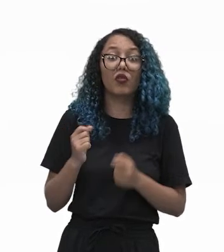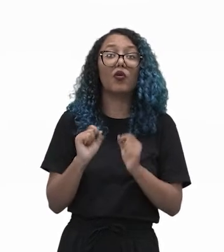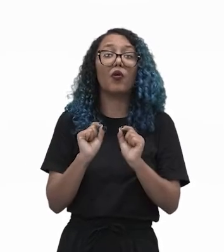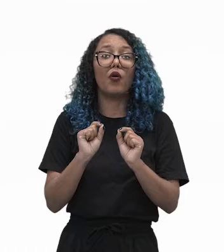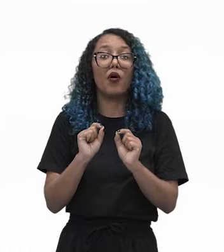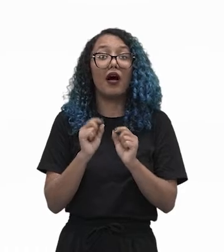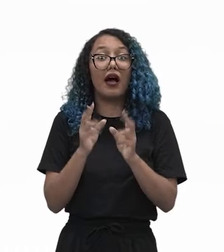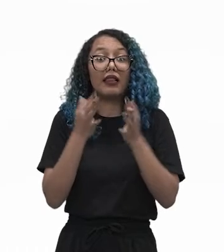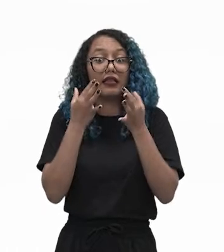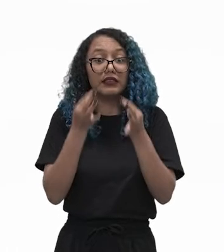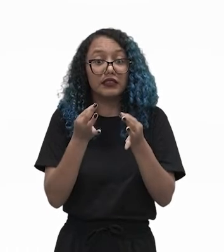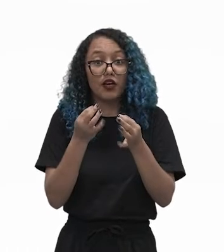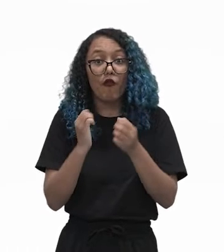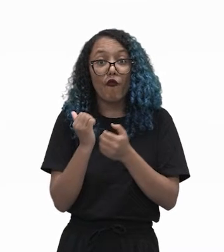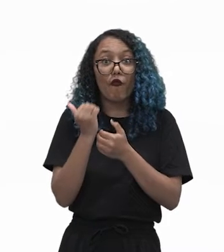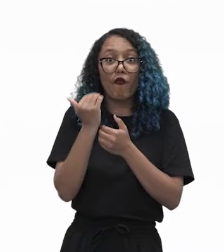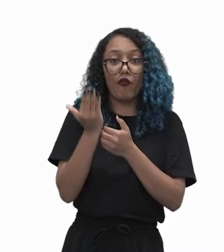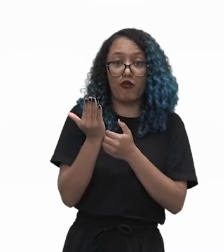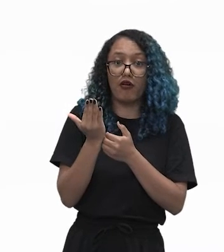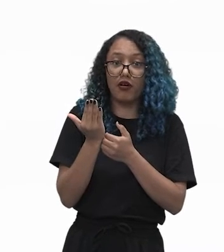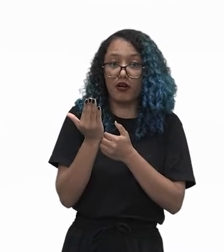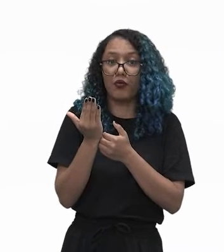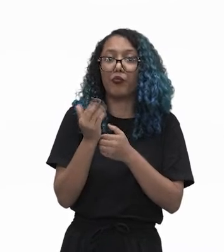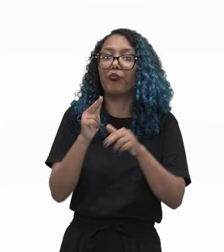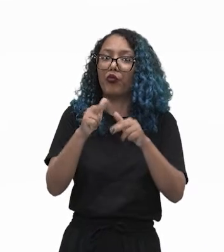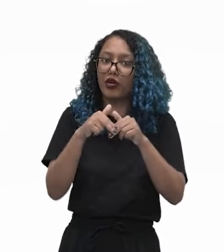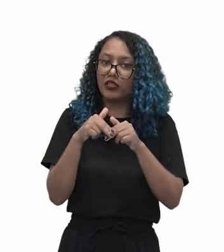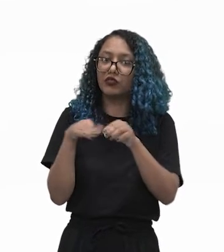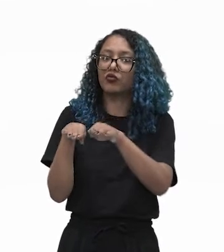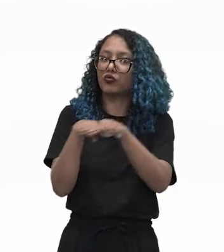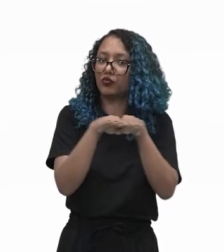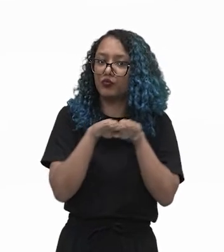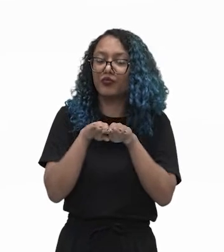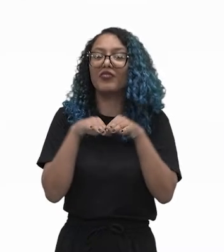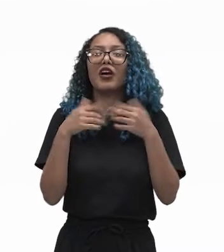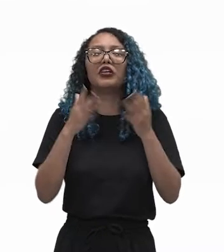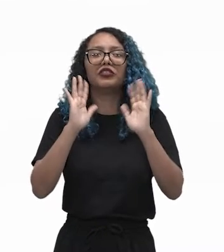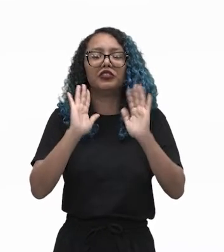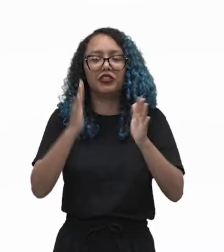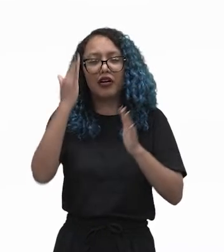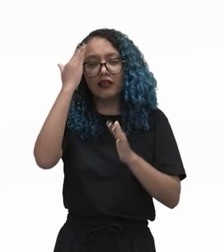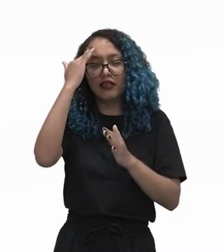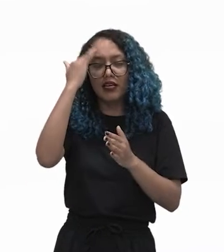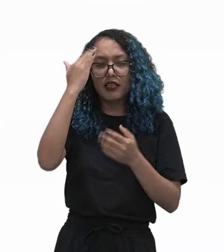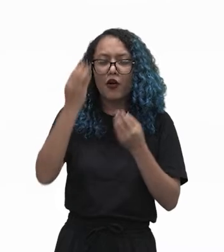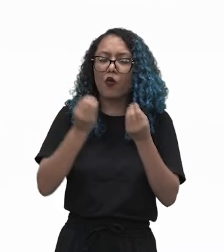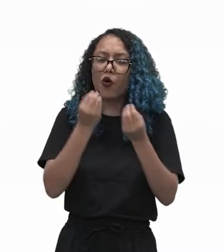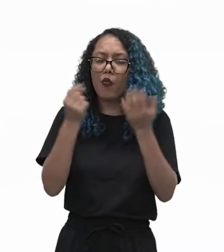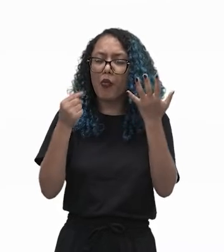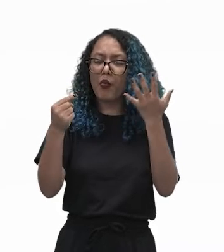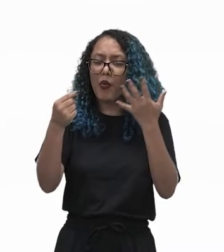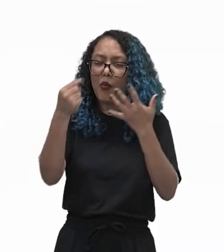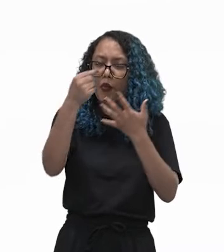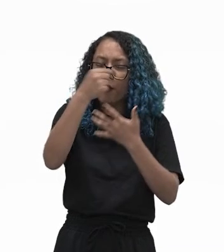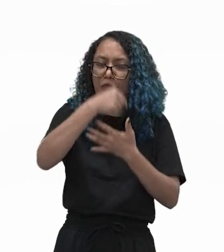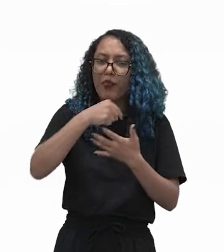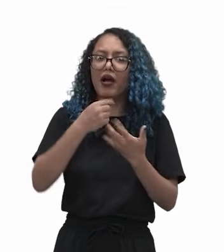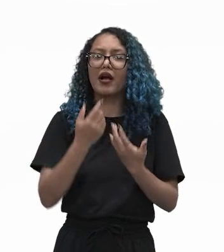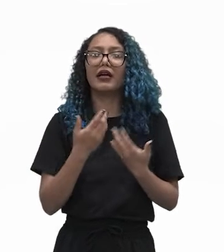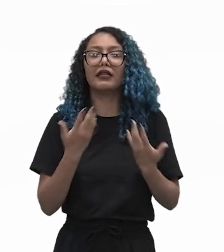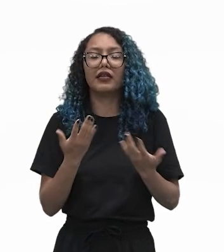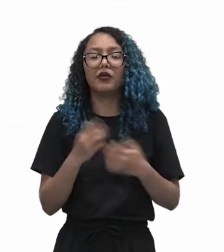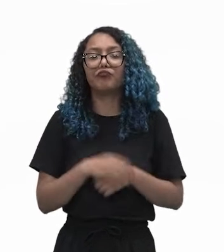fora. Portanto, essa é uma cadeia homogênea. Pronto, fizemos a leitura da estrutura. E aqui, como é uma questão de